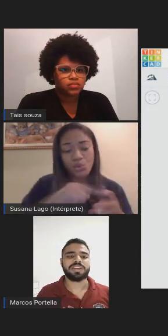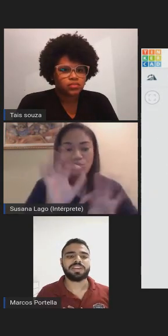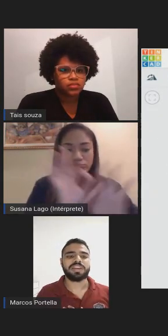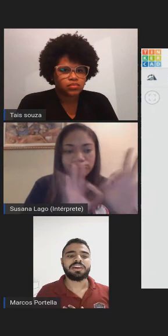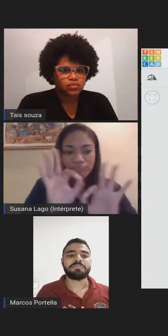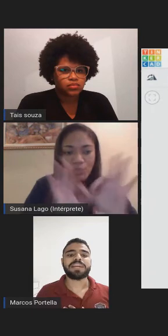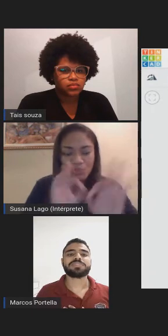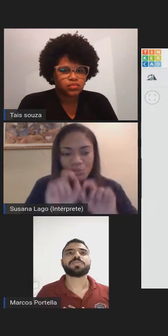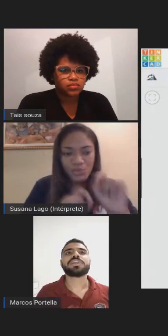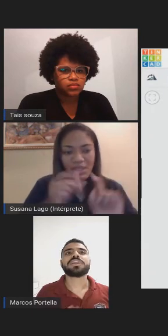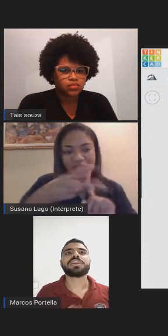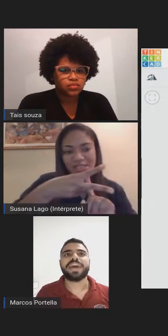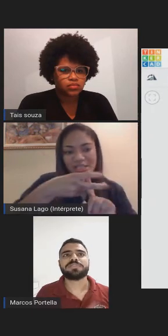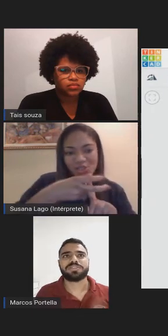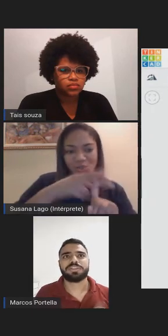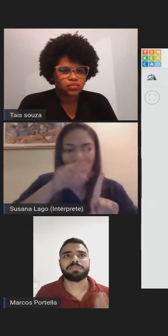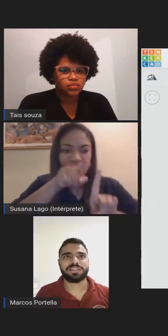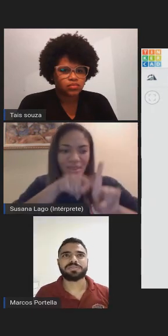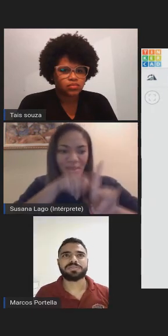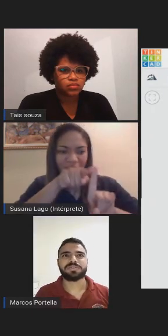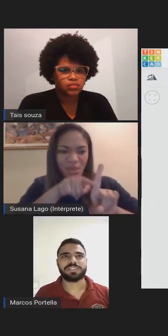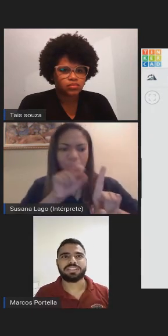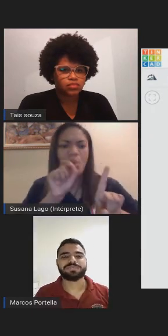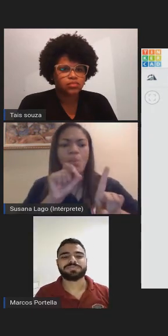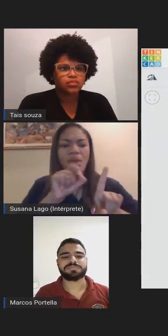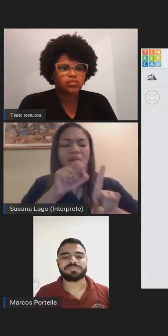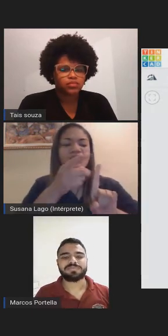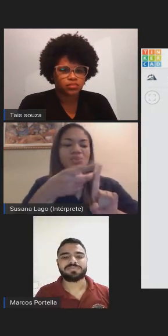temperatura. Mas o que é um sensor de temperatura?